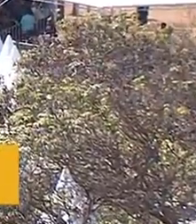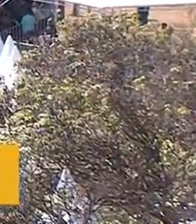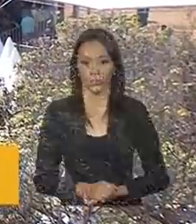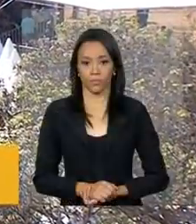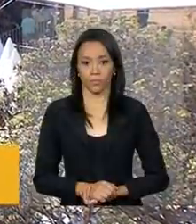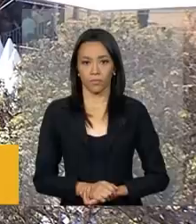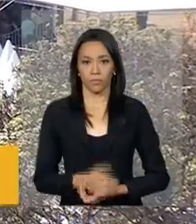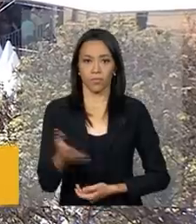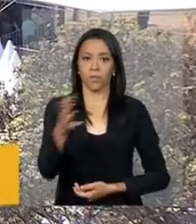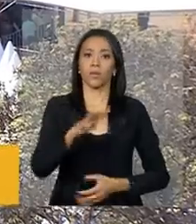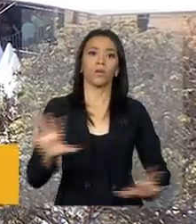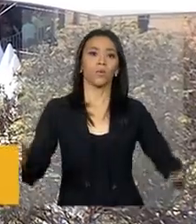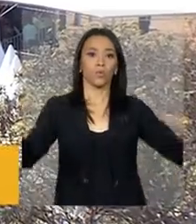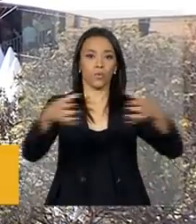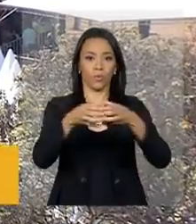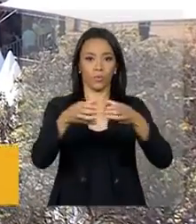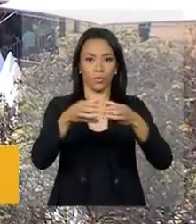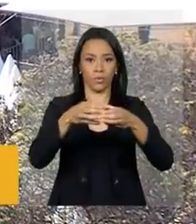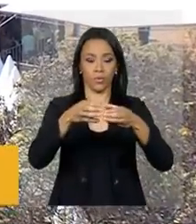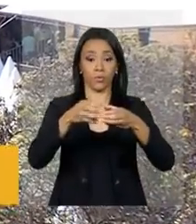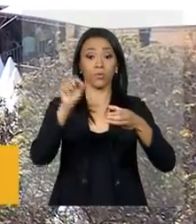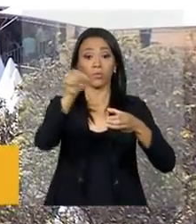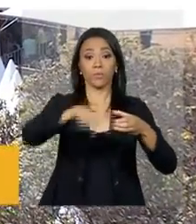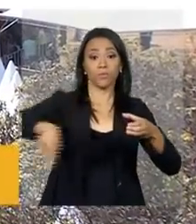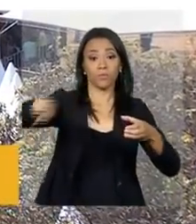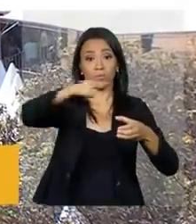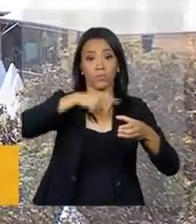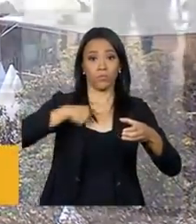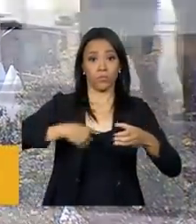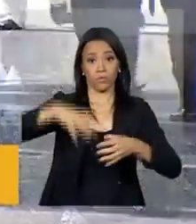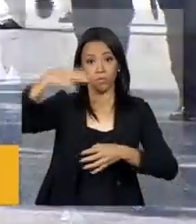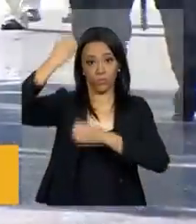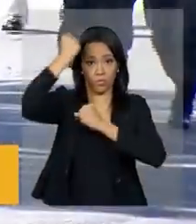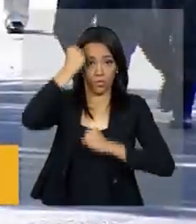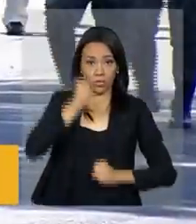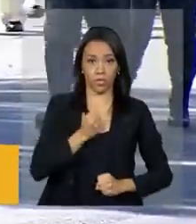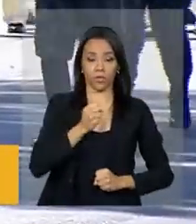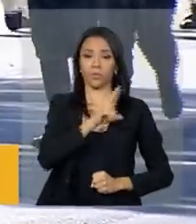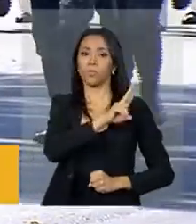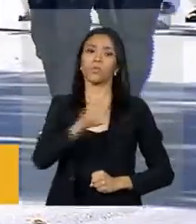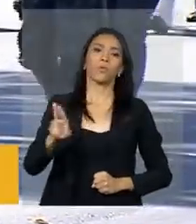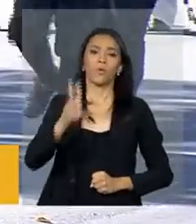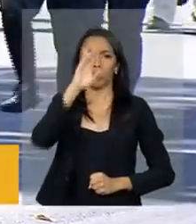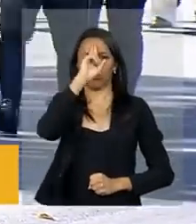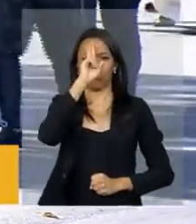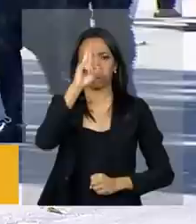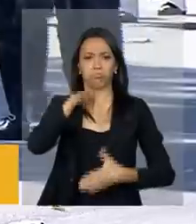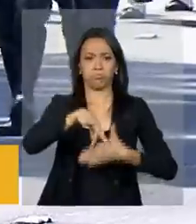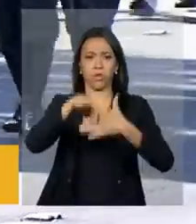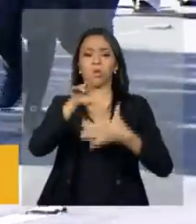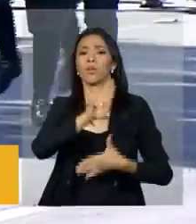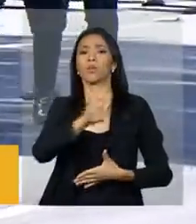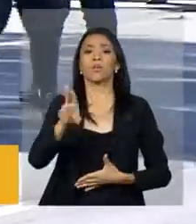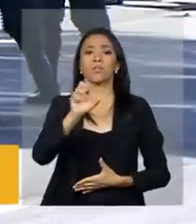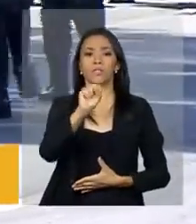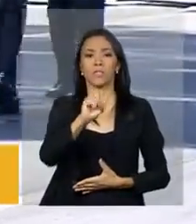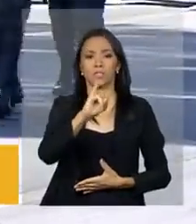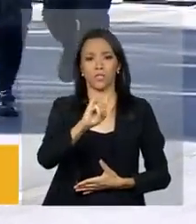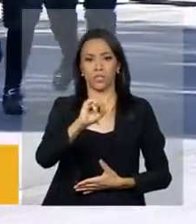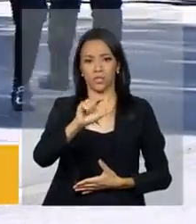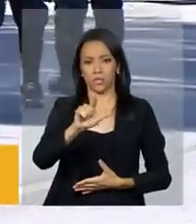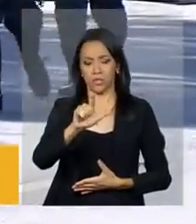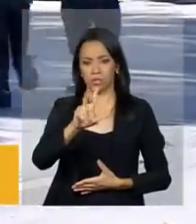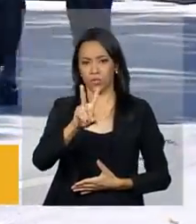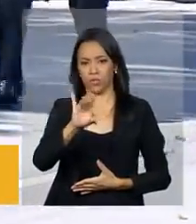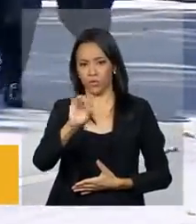A pé do Exército é comandado pelo coronel de engenharia Silva Torres, acompanhado do Estado-Maior,